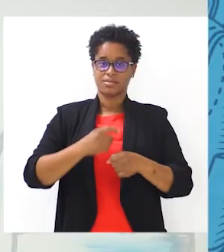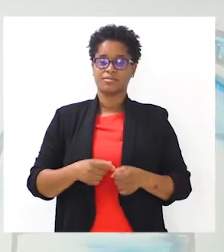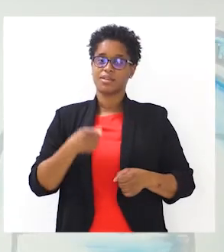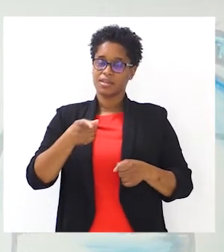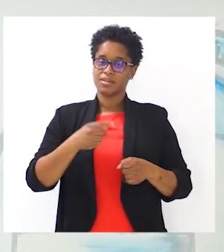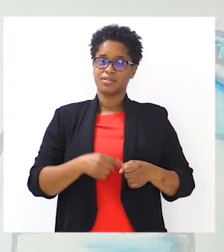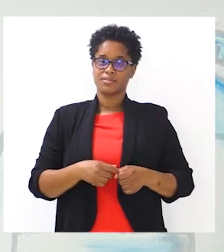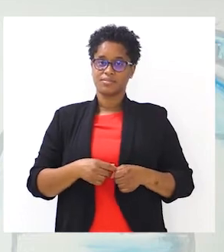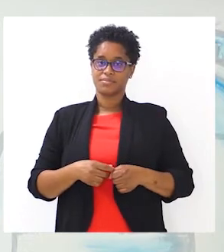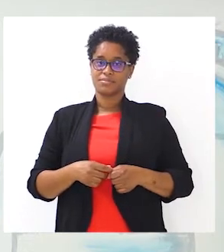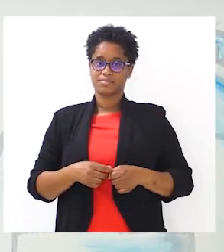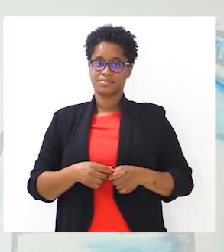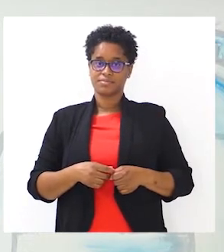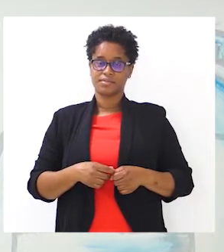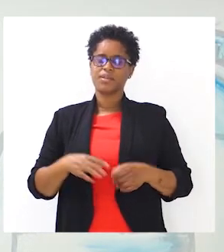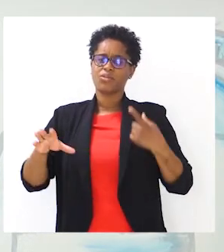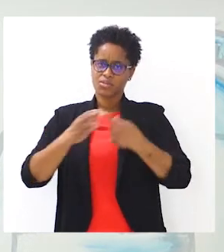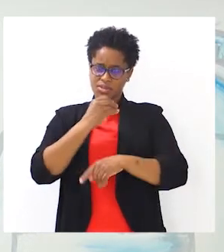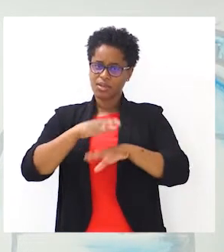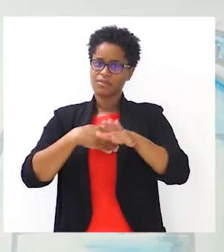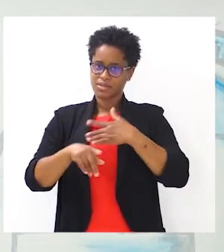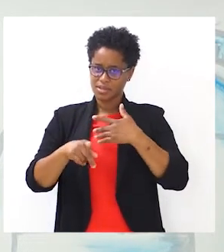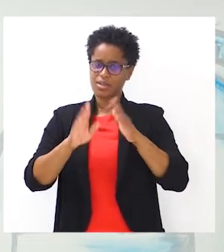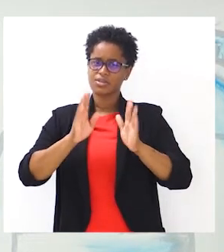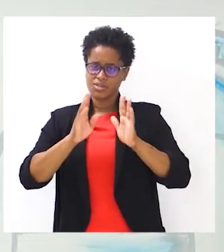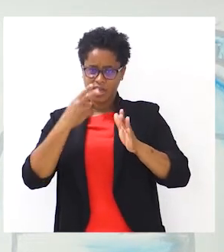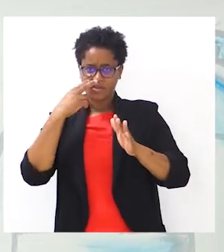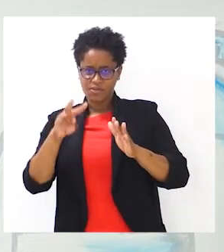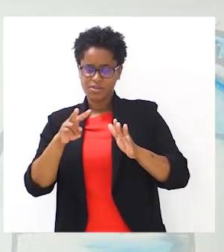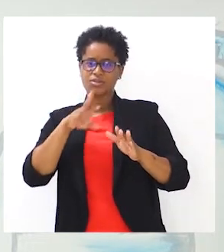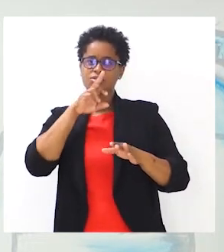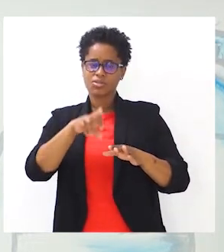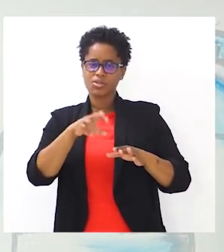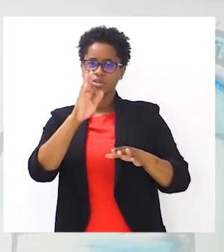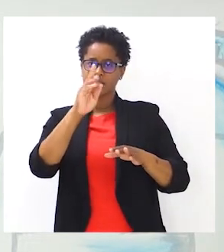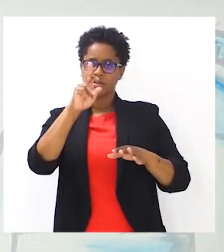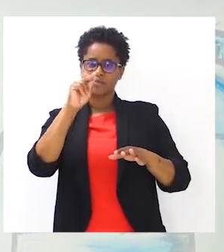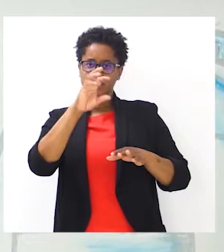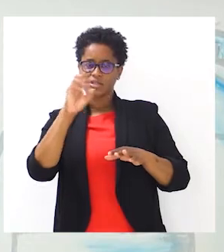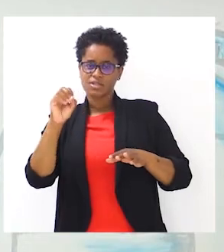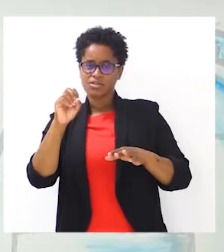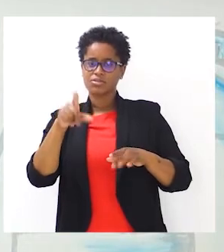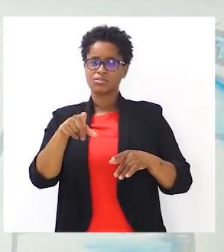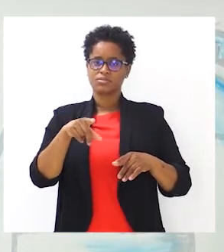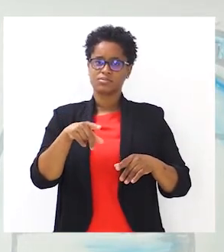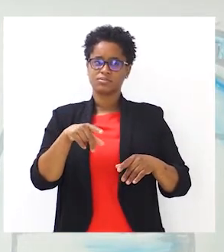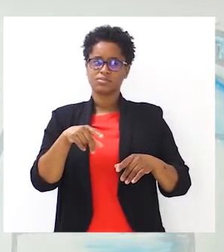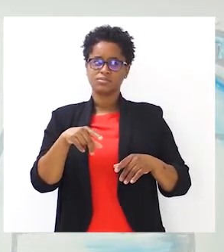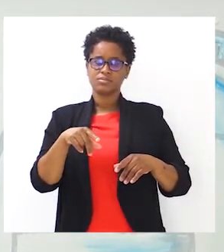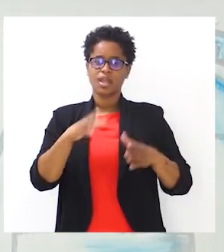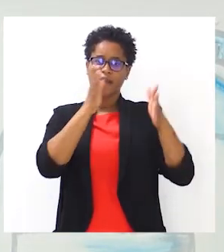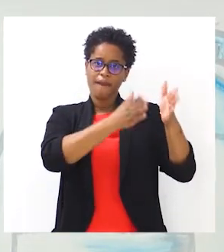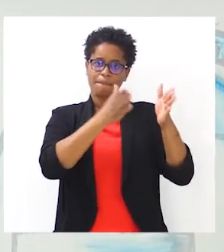E aí? Conseguiram fazer? Já encontraram a fração que corresponde